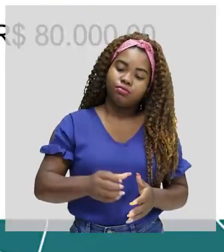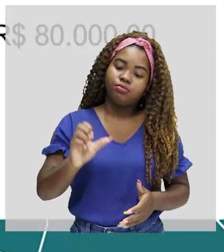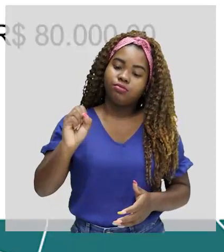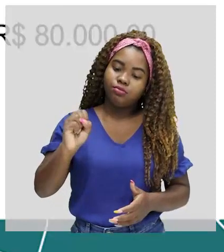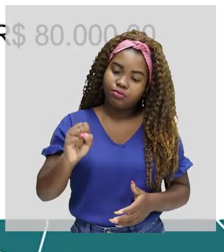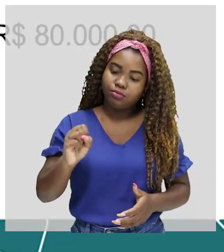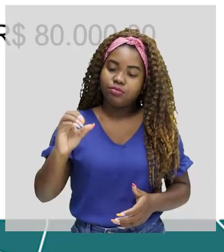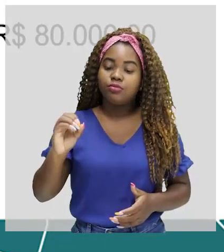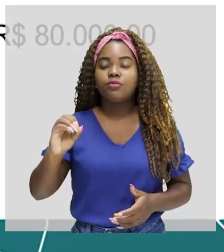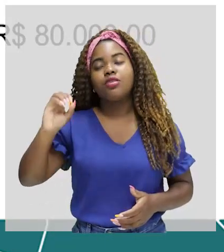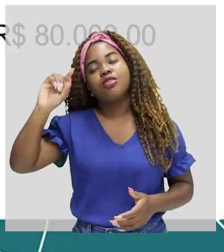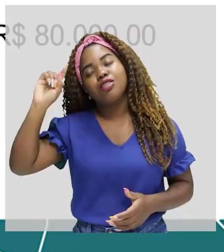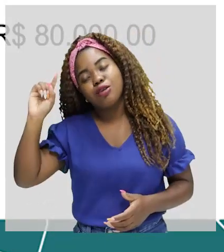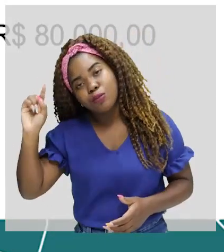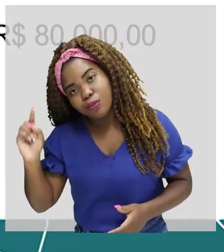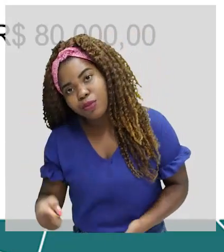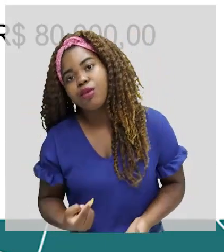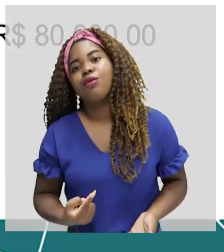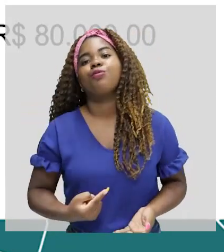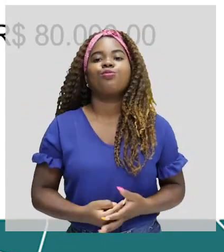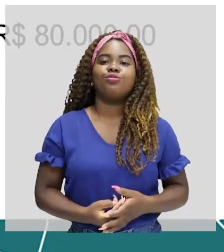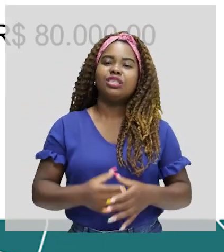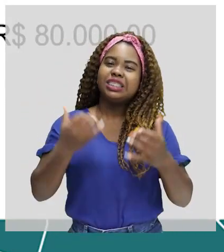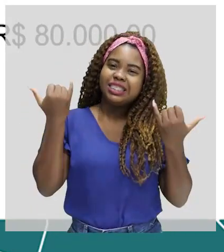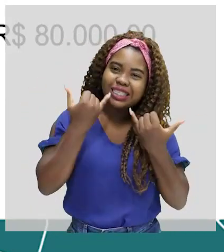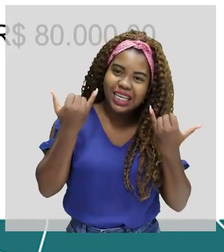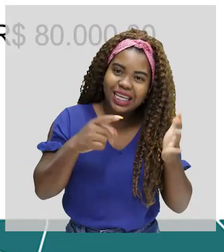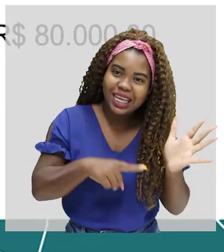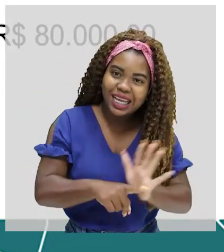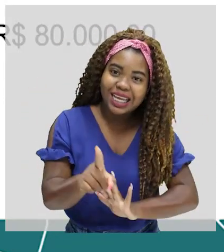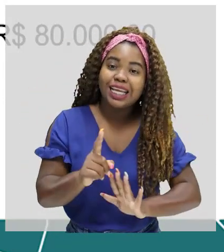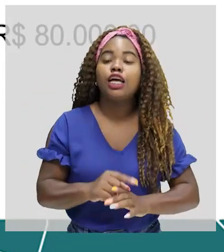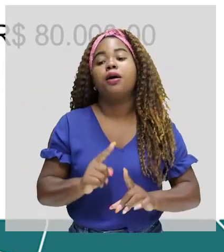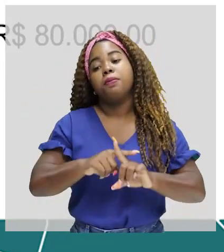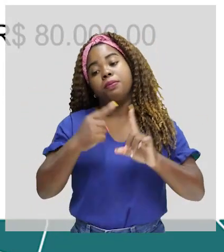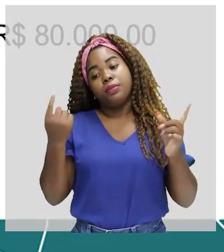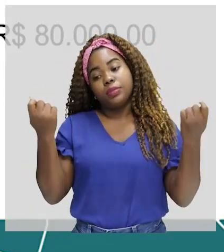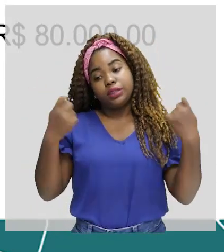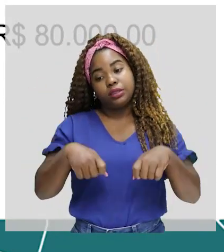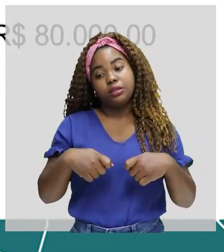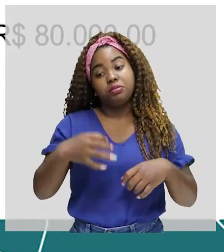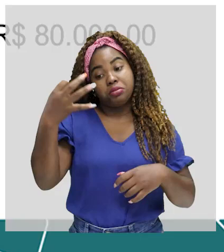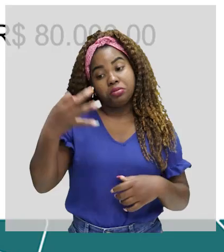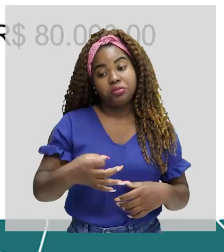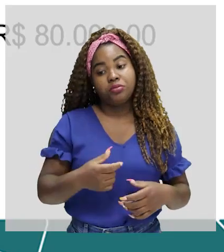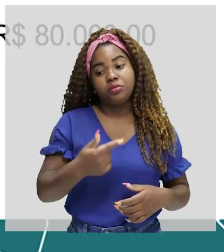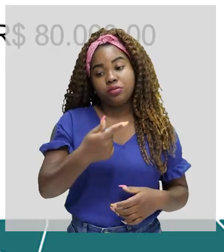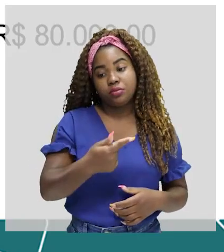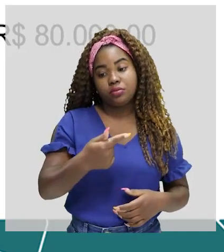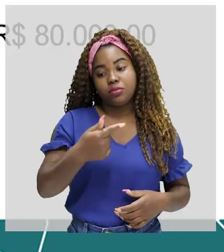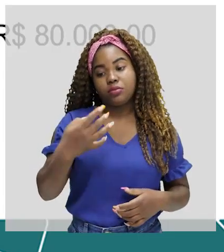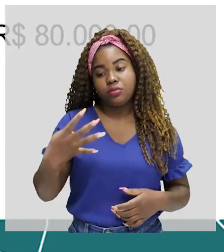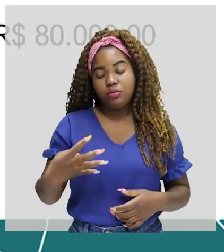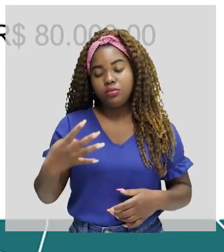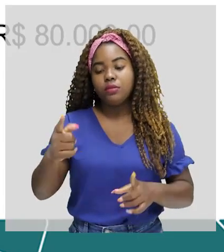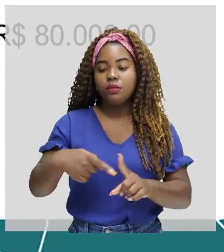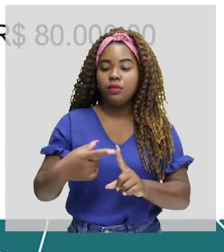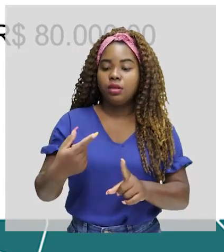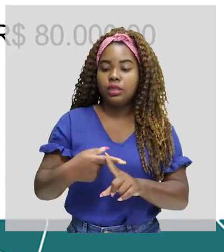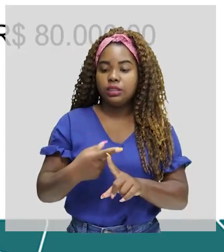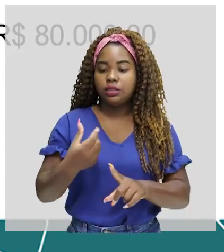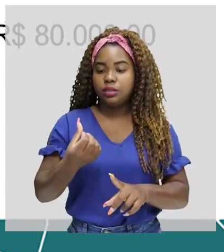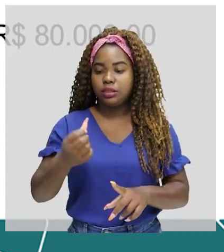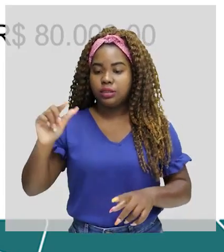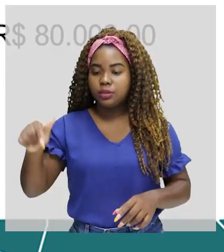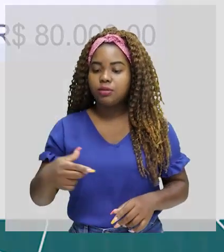dezembro, essa informação já foi informada no enunciado, mas a gente também pode confirmar, né, que é os 74 mil mais